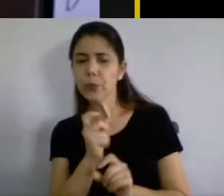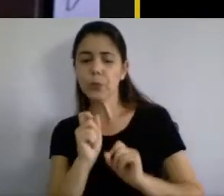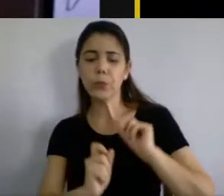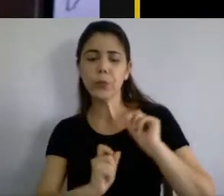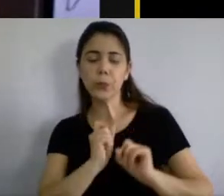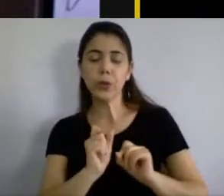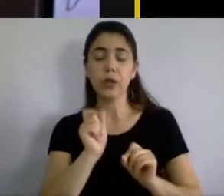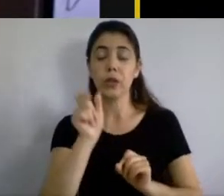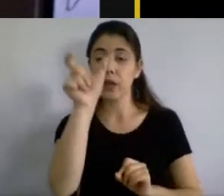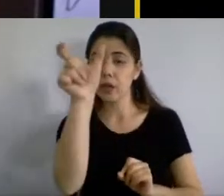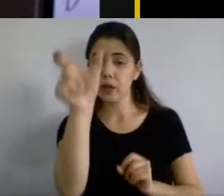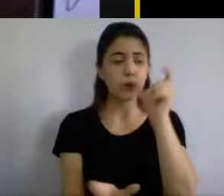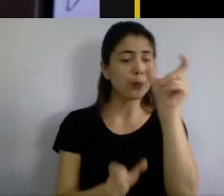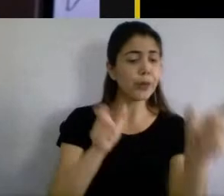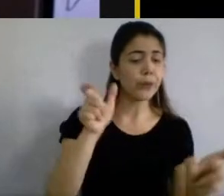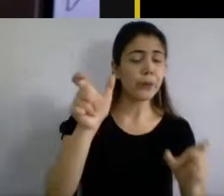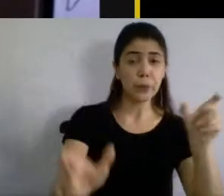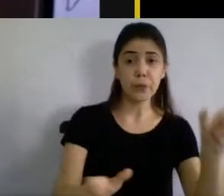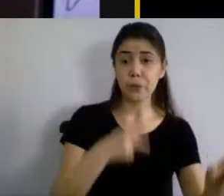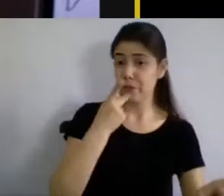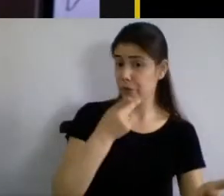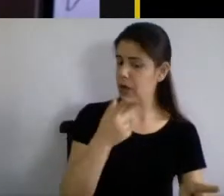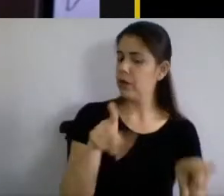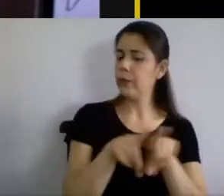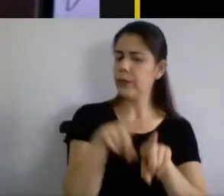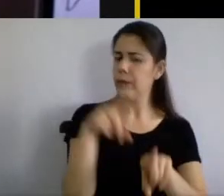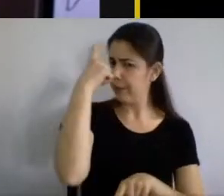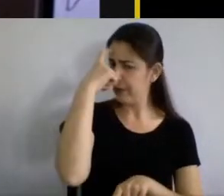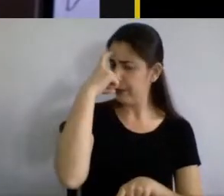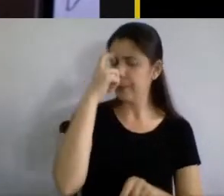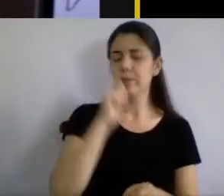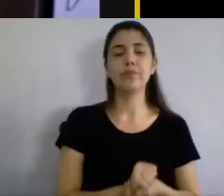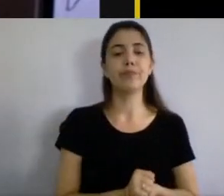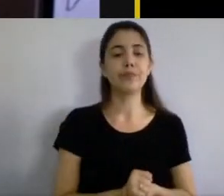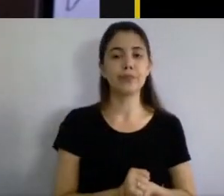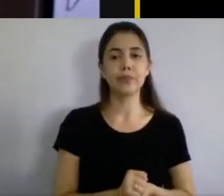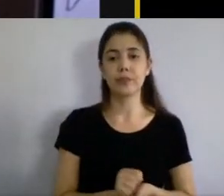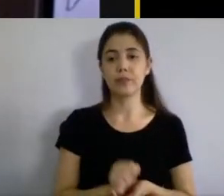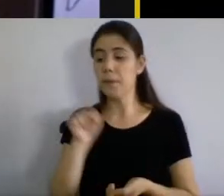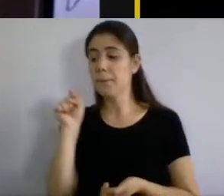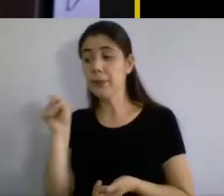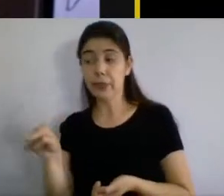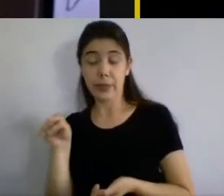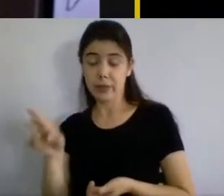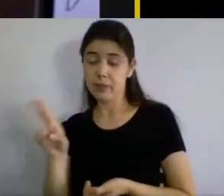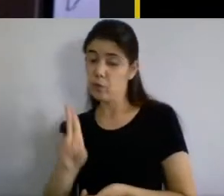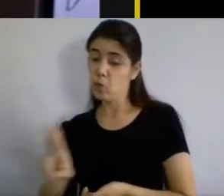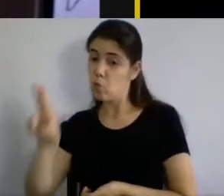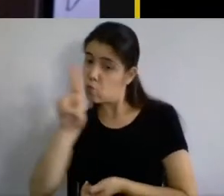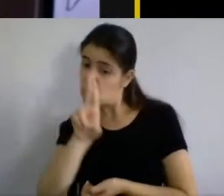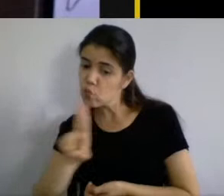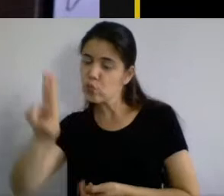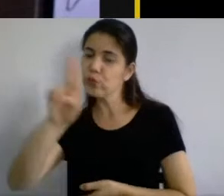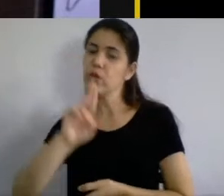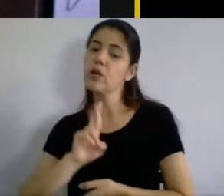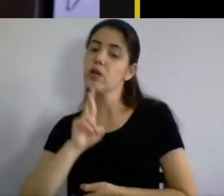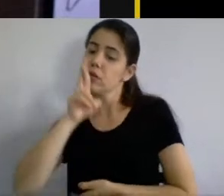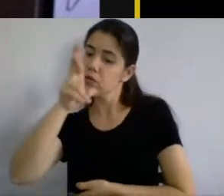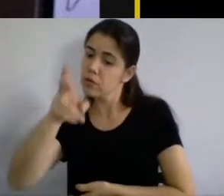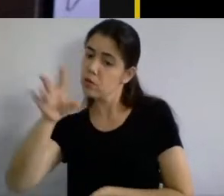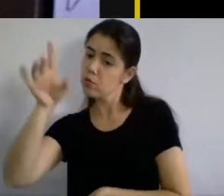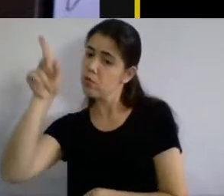pensam. Mas a dialética sempre trata de argumentos que são válidos, argumentos que